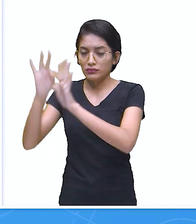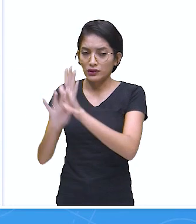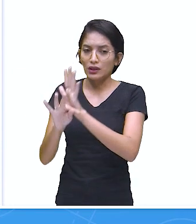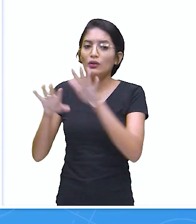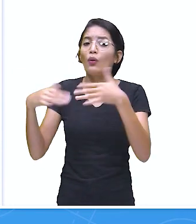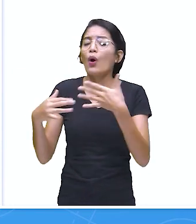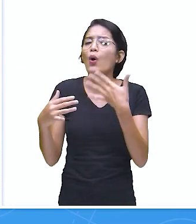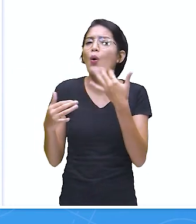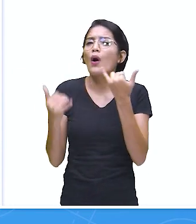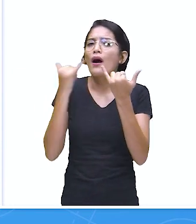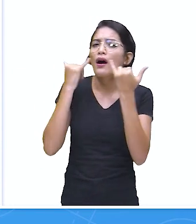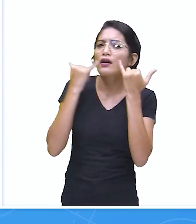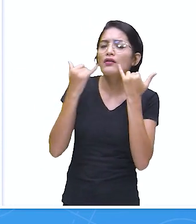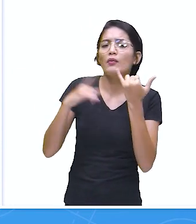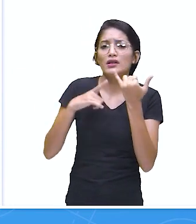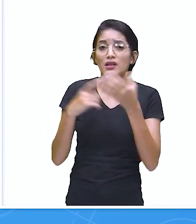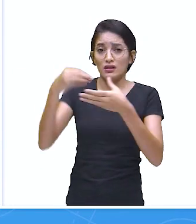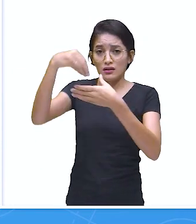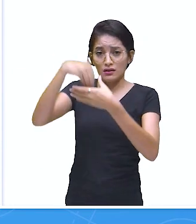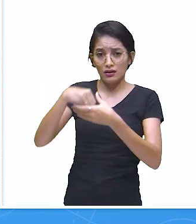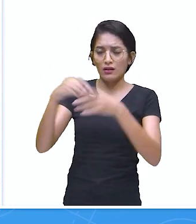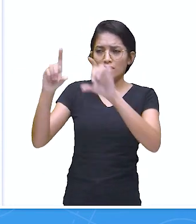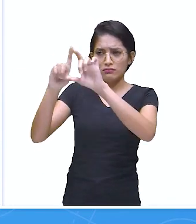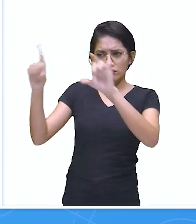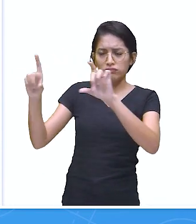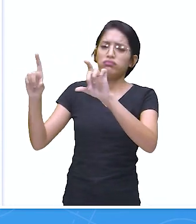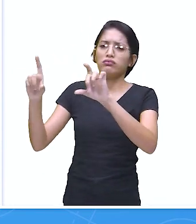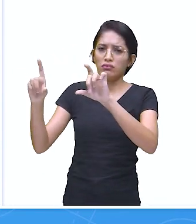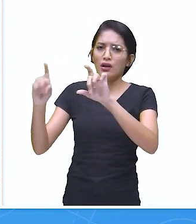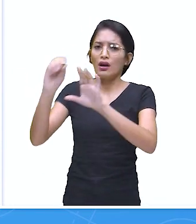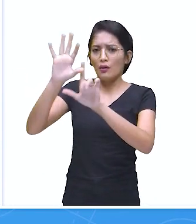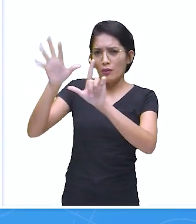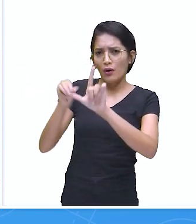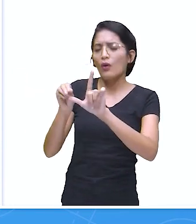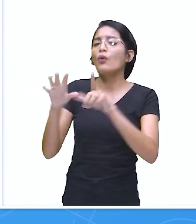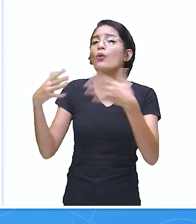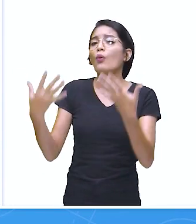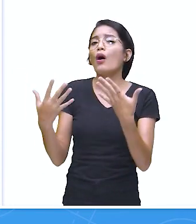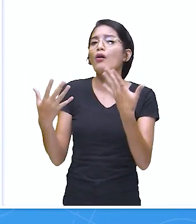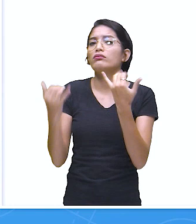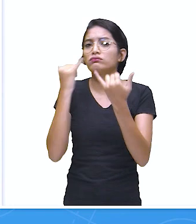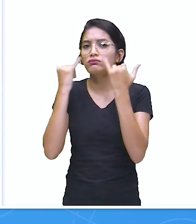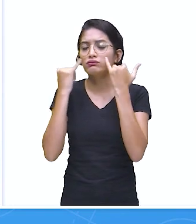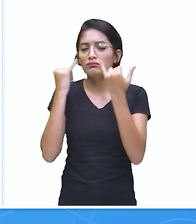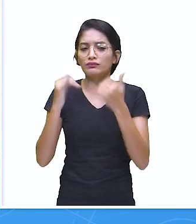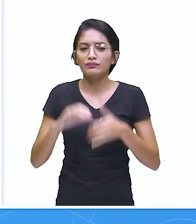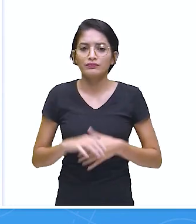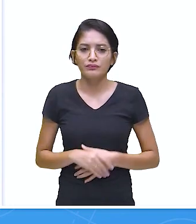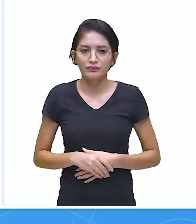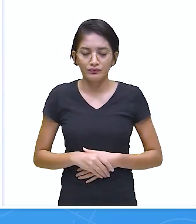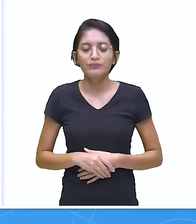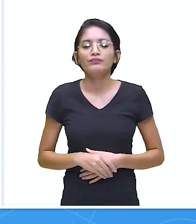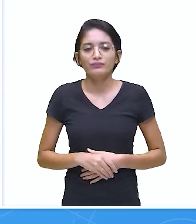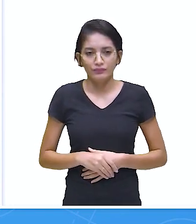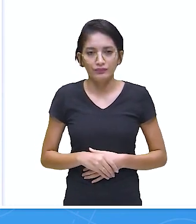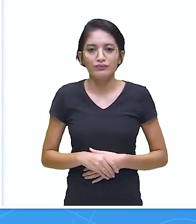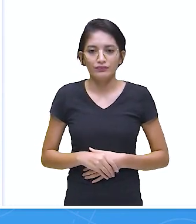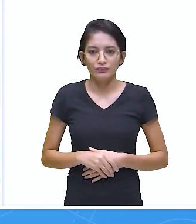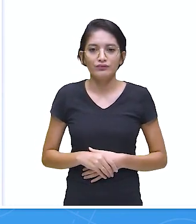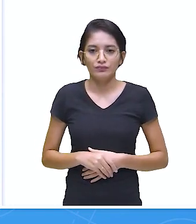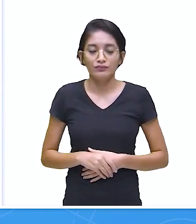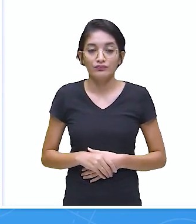cartoon? Aí você também vai observar o cartoon aí e vai indicar qual é a informação que nós temos. Temos mais questões? Temos, olha